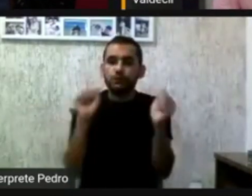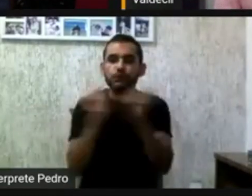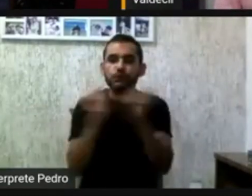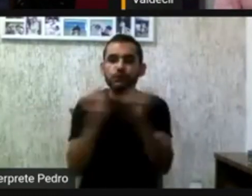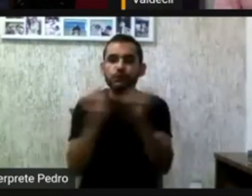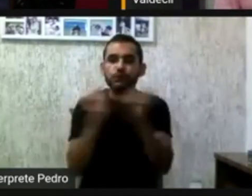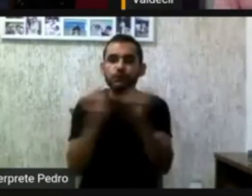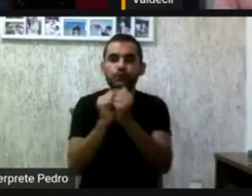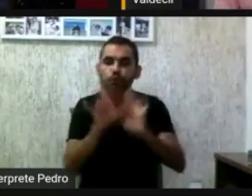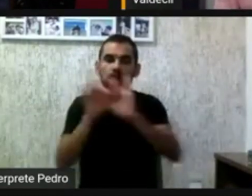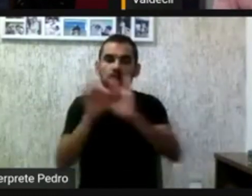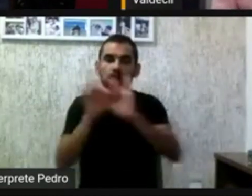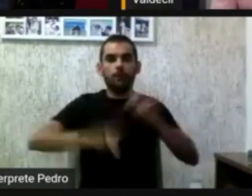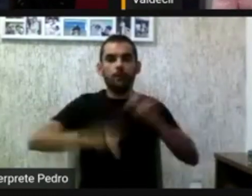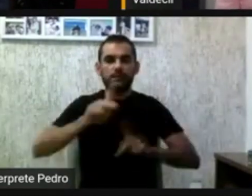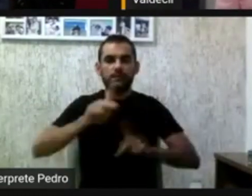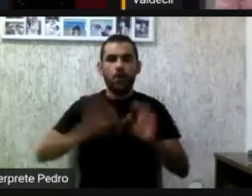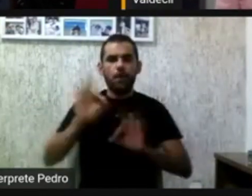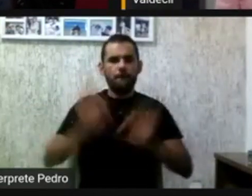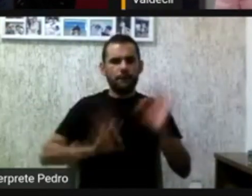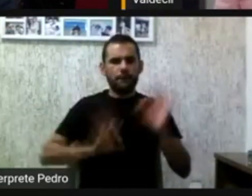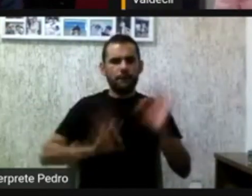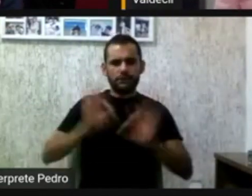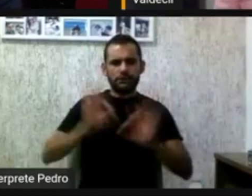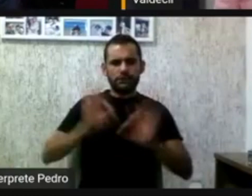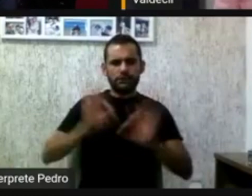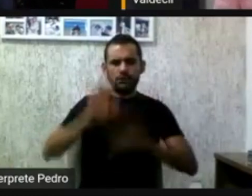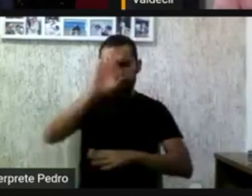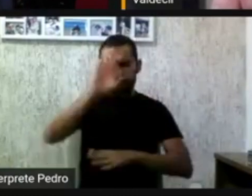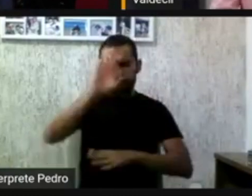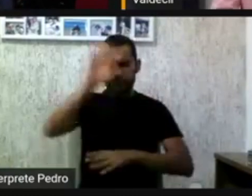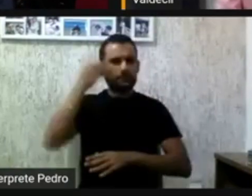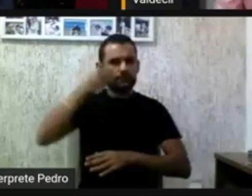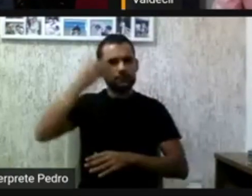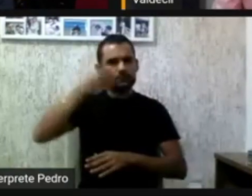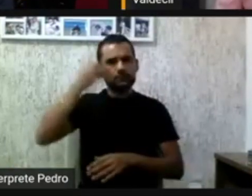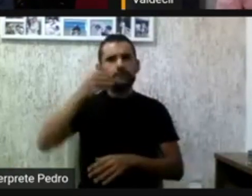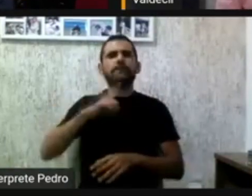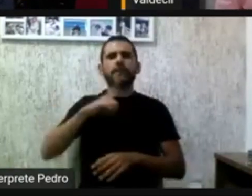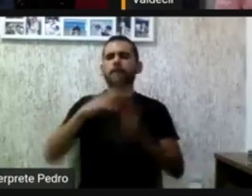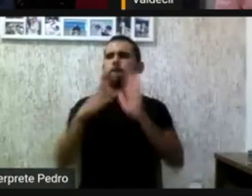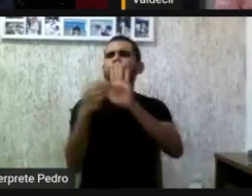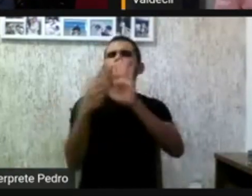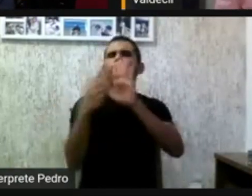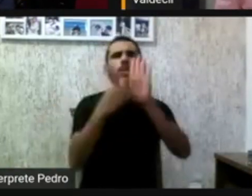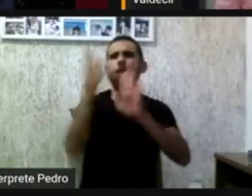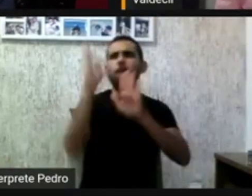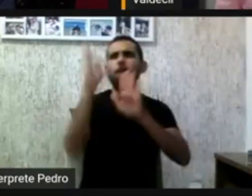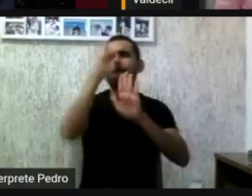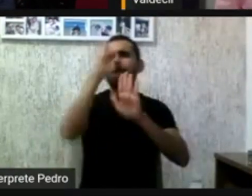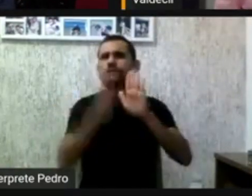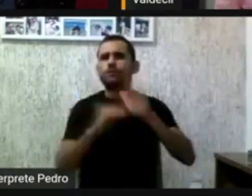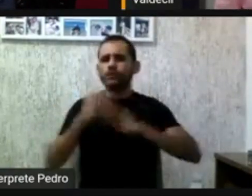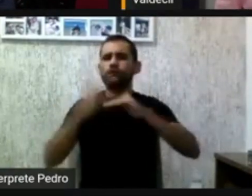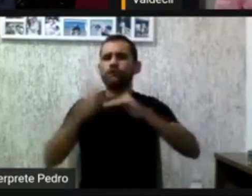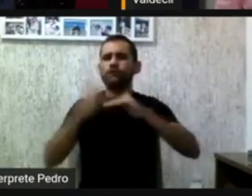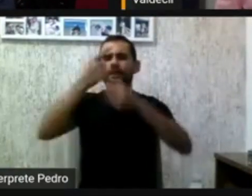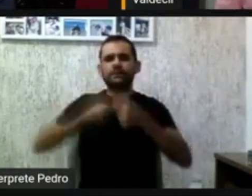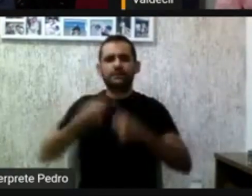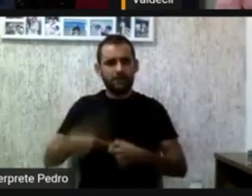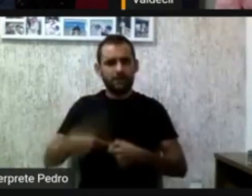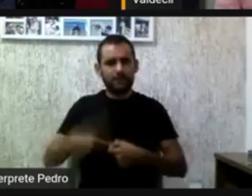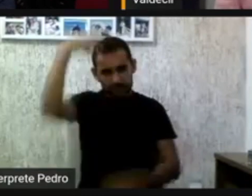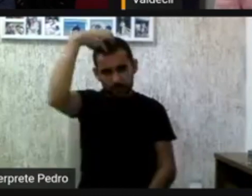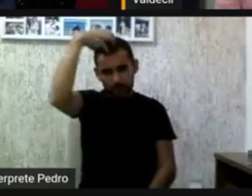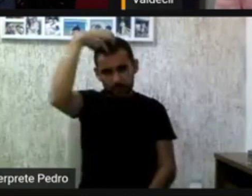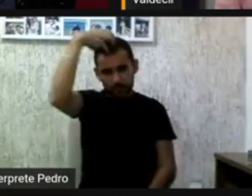população, buscar projetos pilotos, que temos vários exemplos no Brasil, para o desenvolvimento da nossa cidade. A gente tem